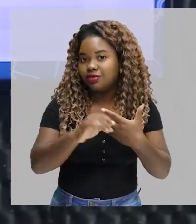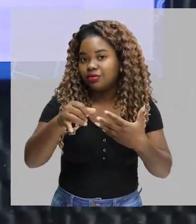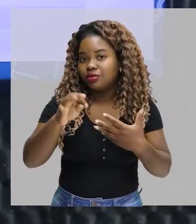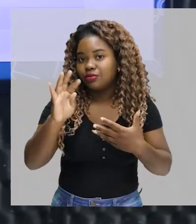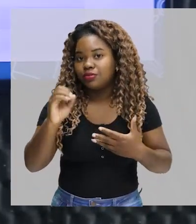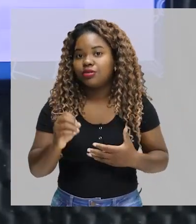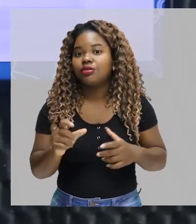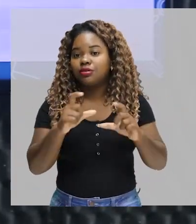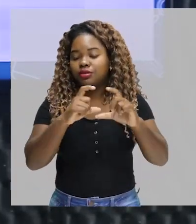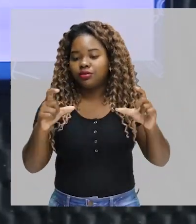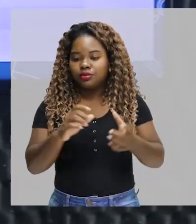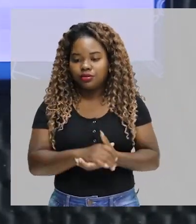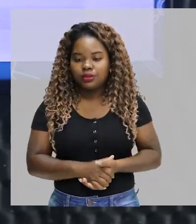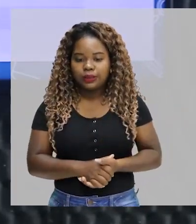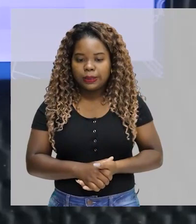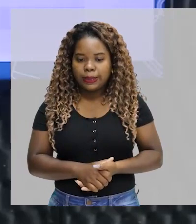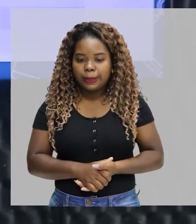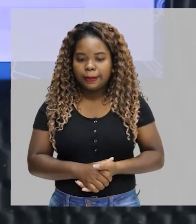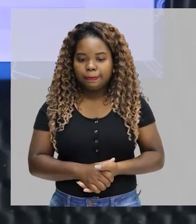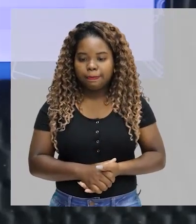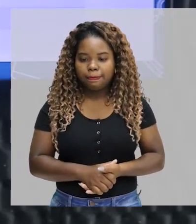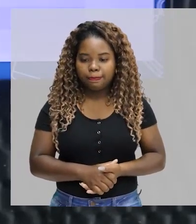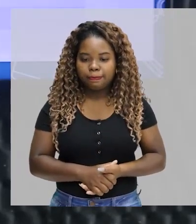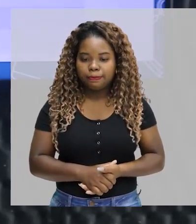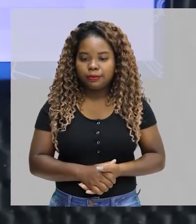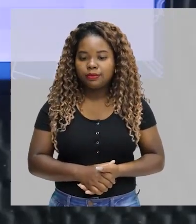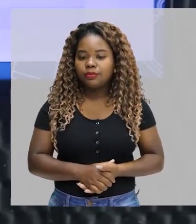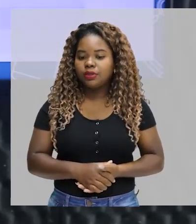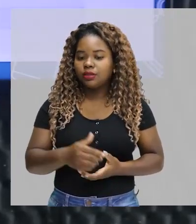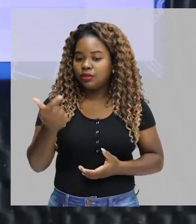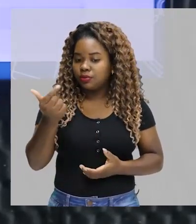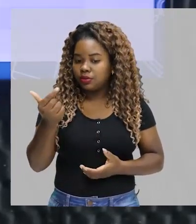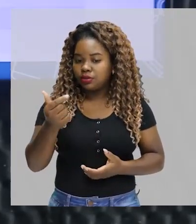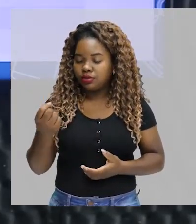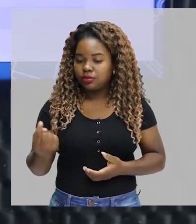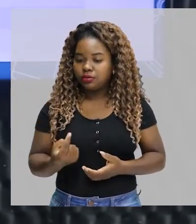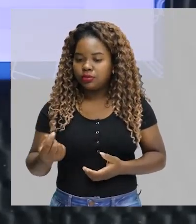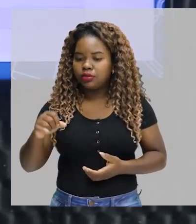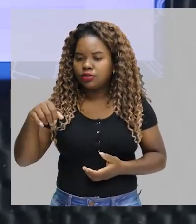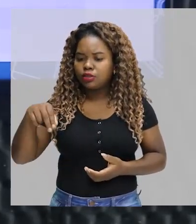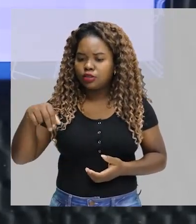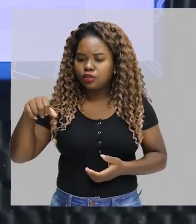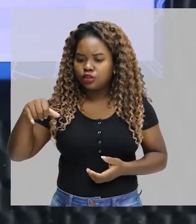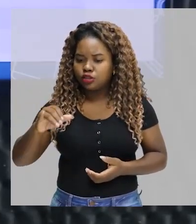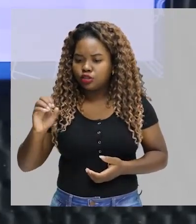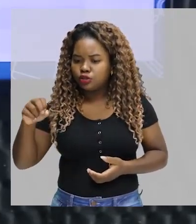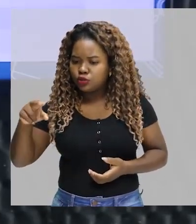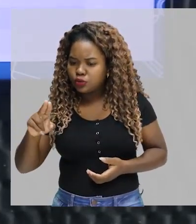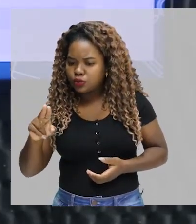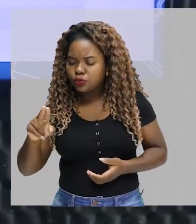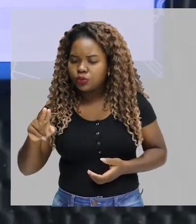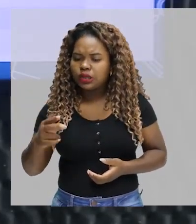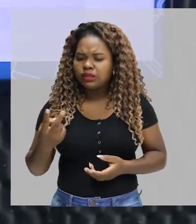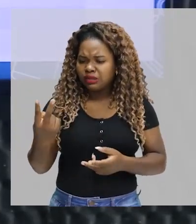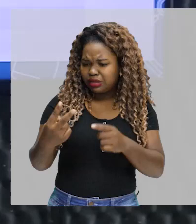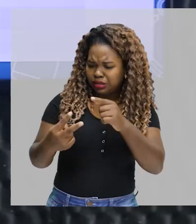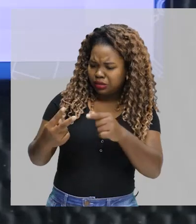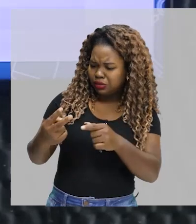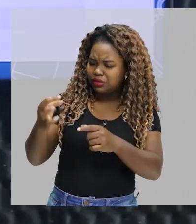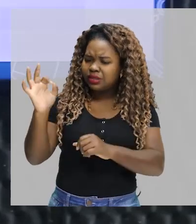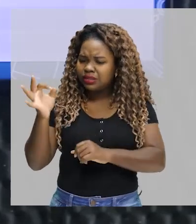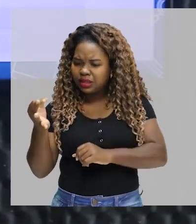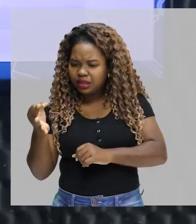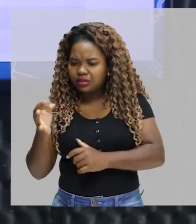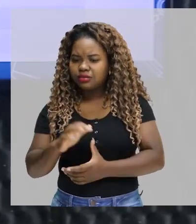tá? Pronome objeto em inglês, you. Aí você deve olhar e estar falando assim, professora, tem 2 you? Tá